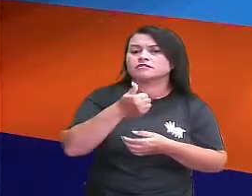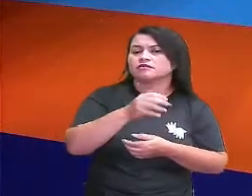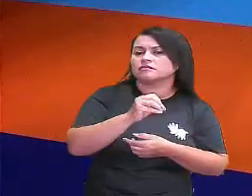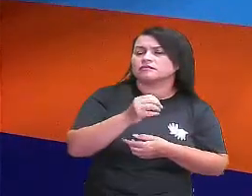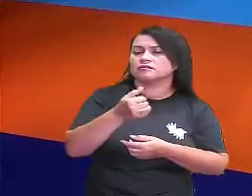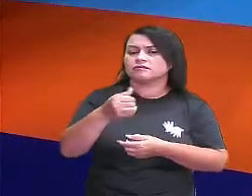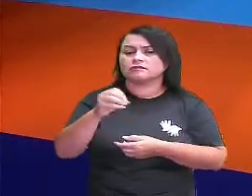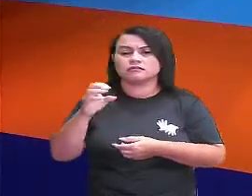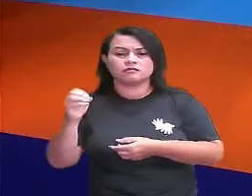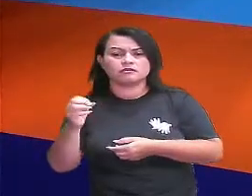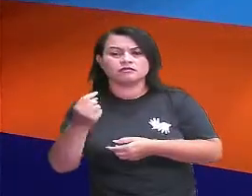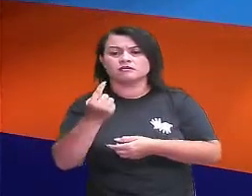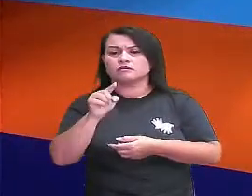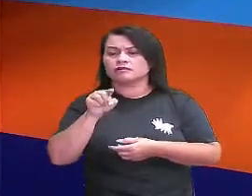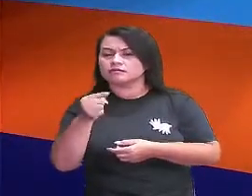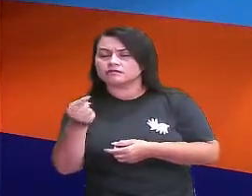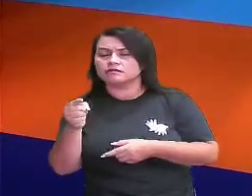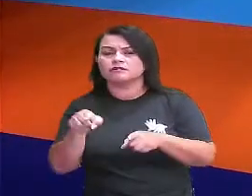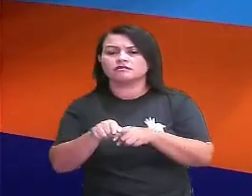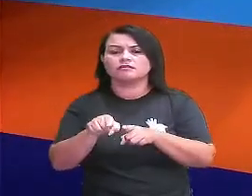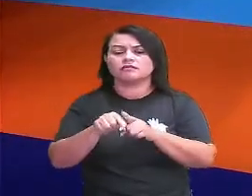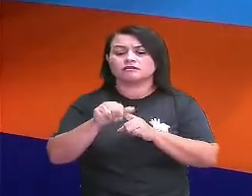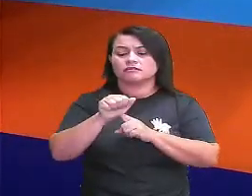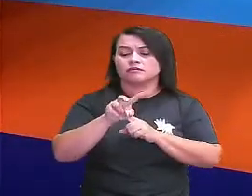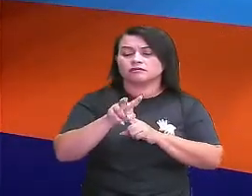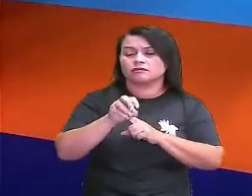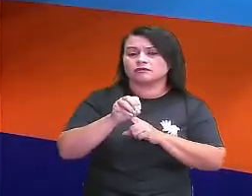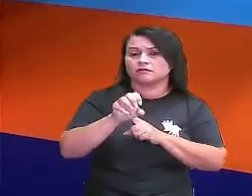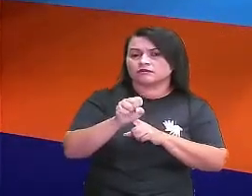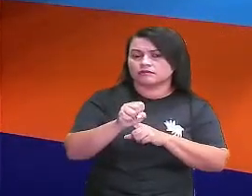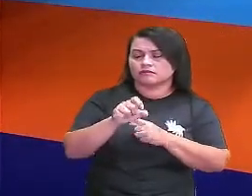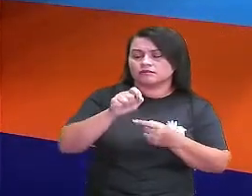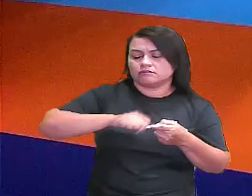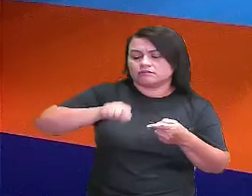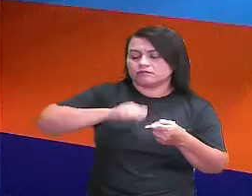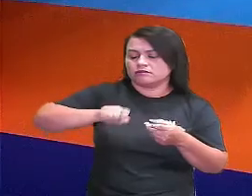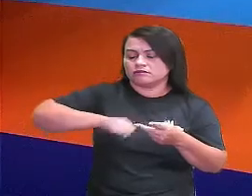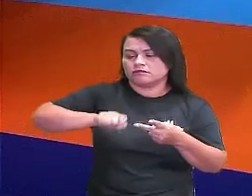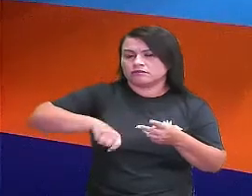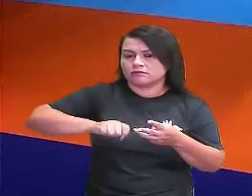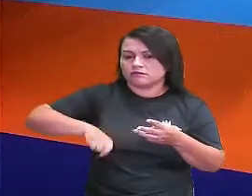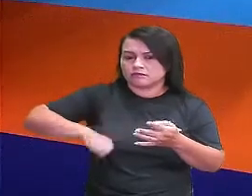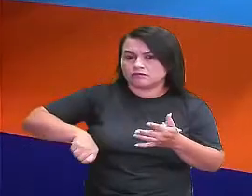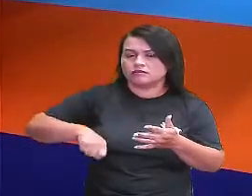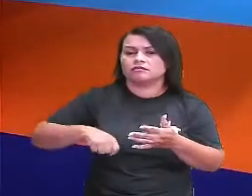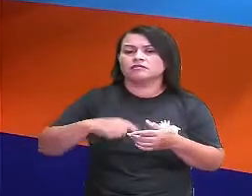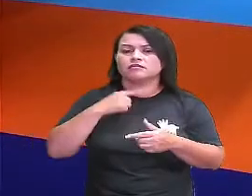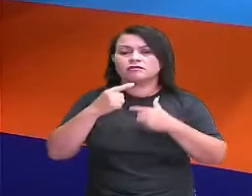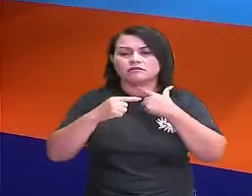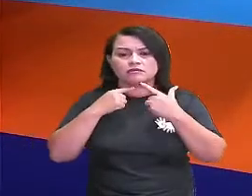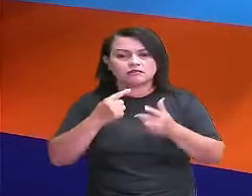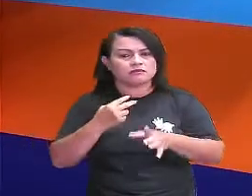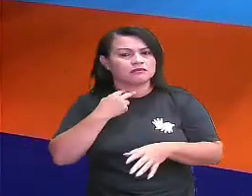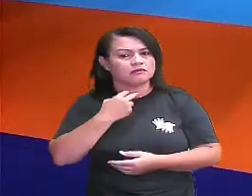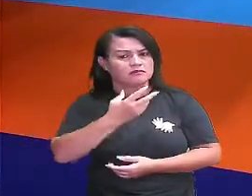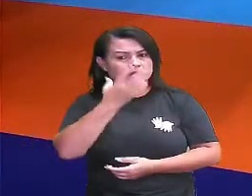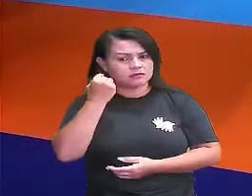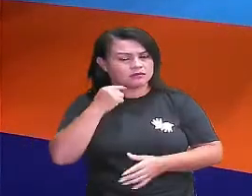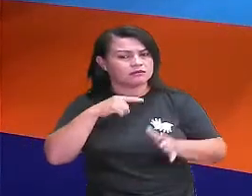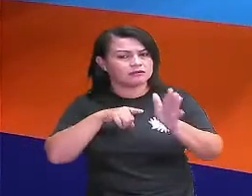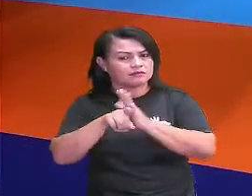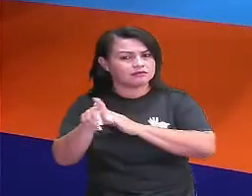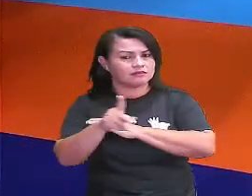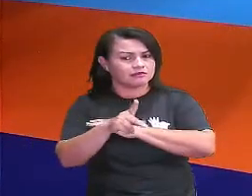décimos, centésimos, milésimos, dos avos, vai escrevendo, tá? Se tiver com dúvida, não esqueça, leve lá